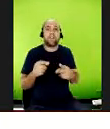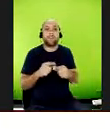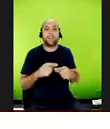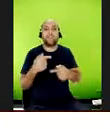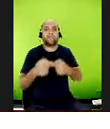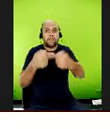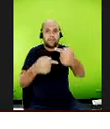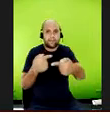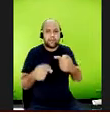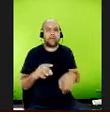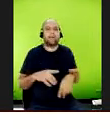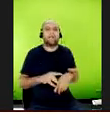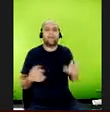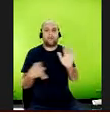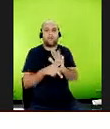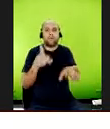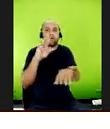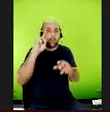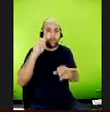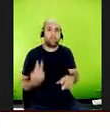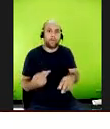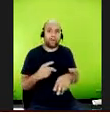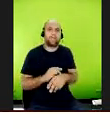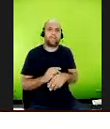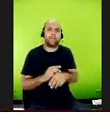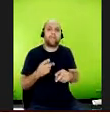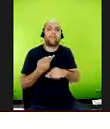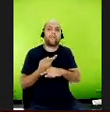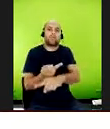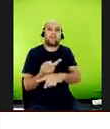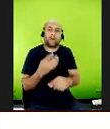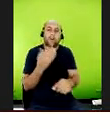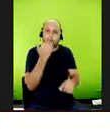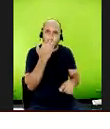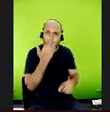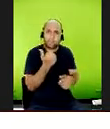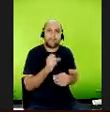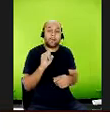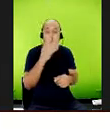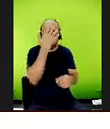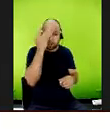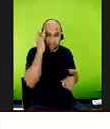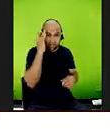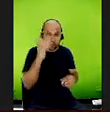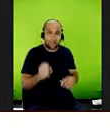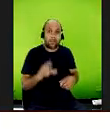da raça humana é aquilo que faz você buscar a comida se ficou de alguém vem com a mão para você você bota a mão